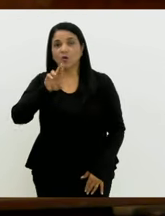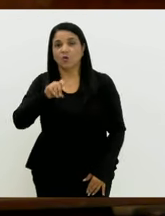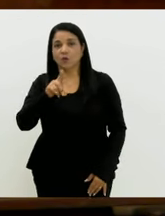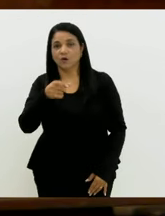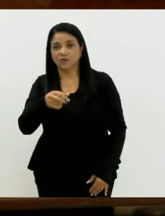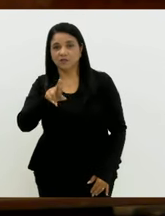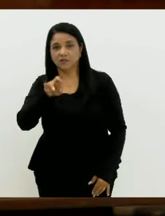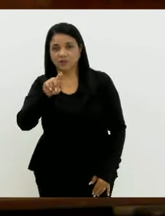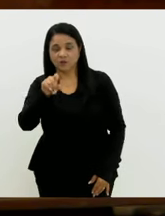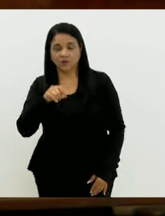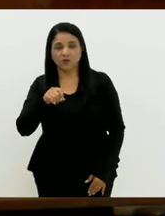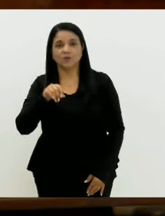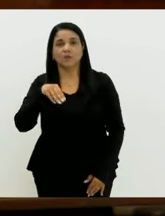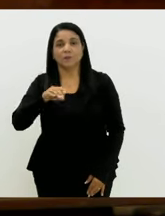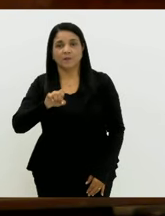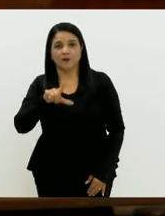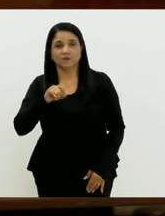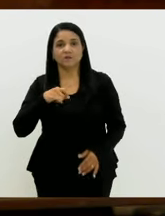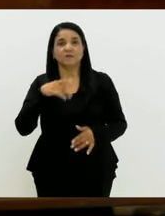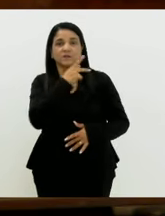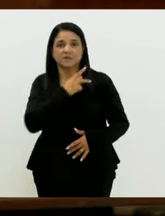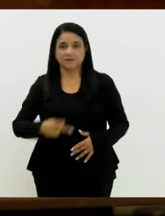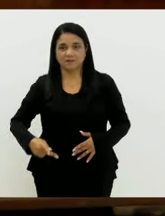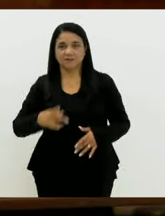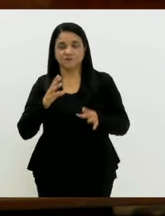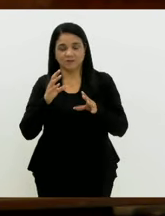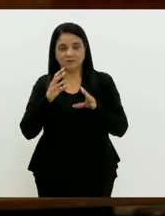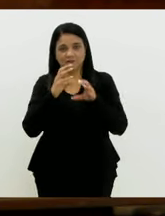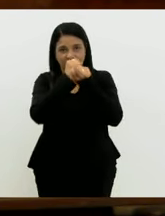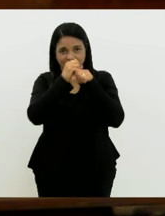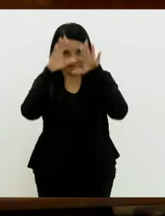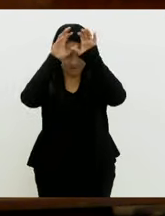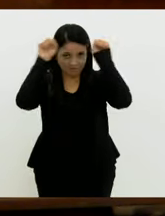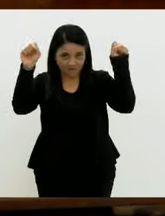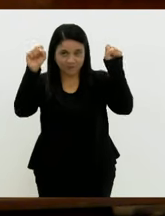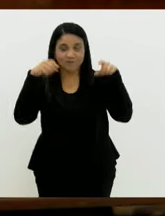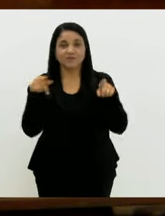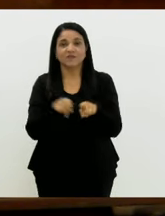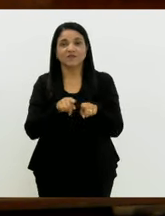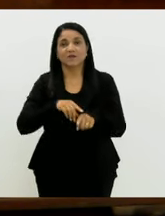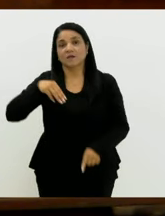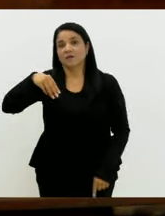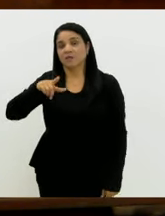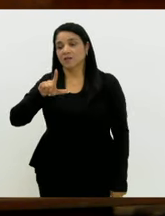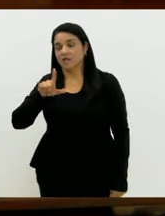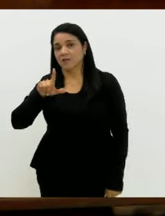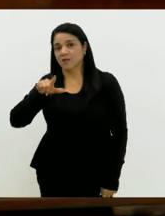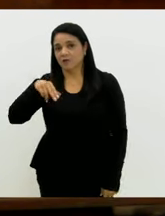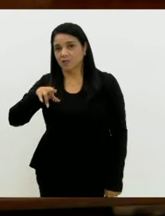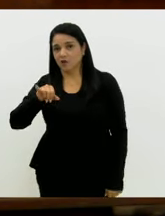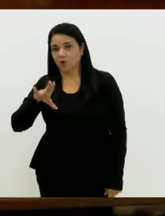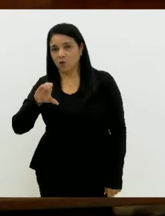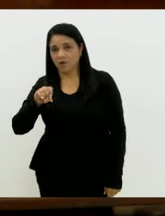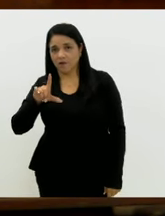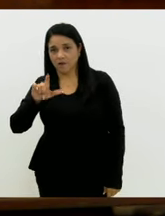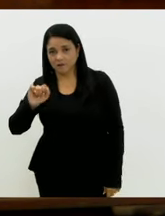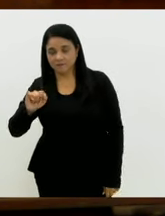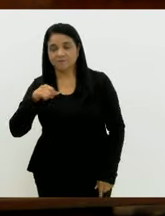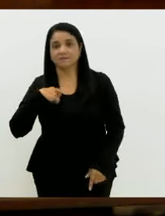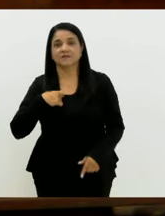Nascimento, presidente do Tribunal de Contas do Estado do Rio de Janeiro, doutor Nicola Mitione, secretário-chefe da Casa